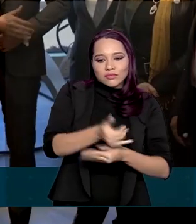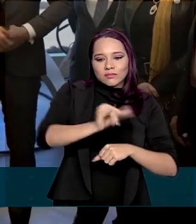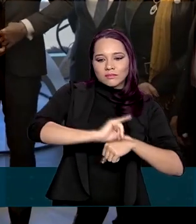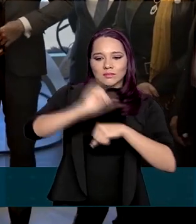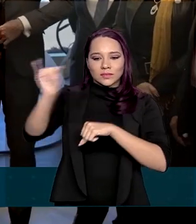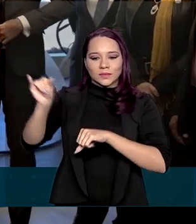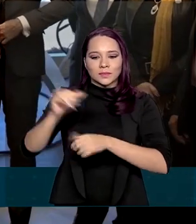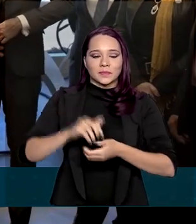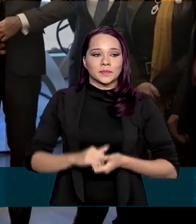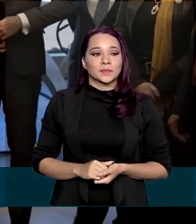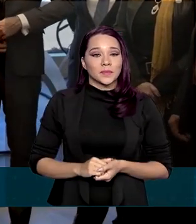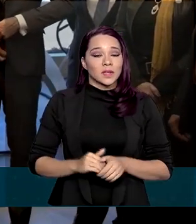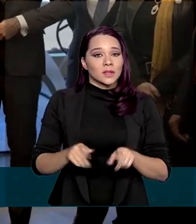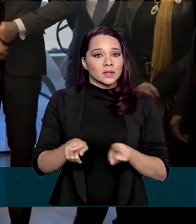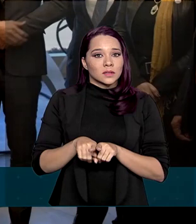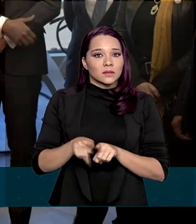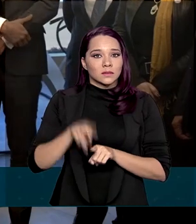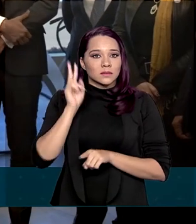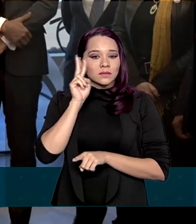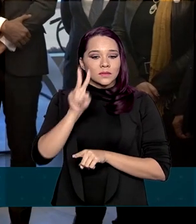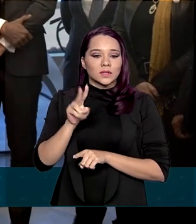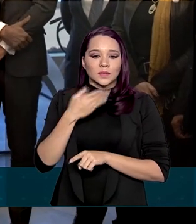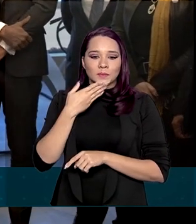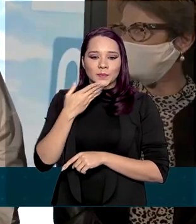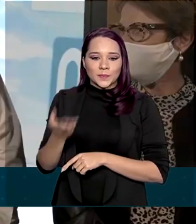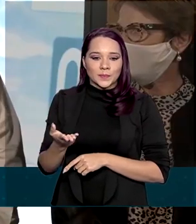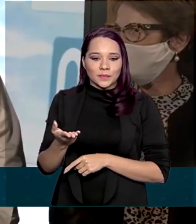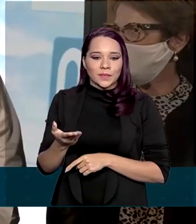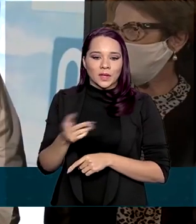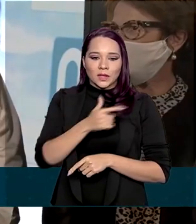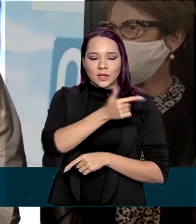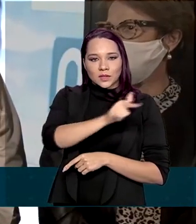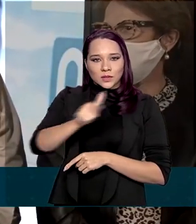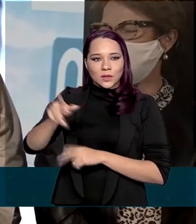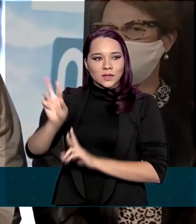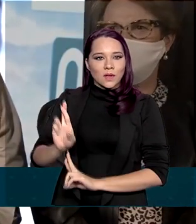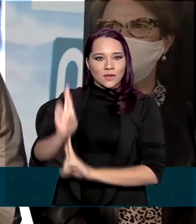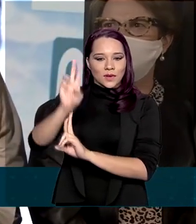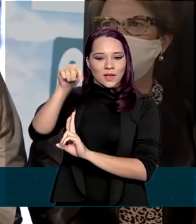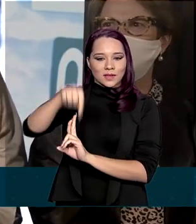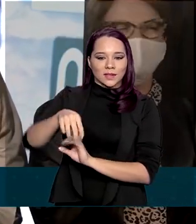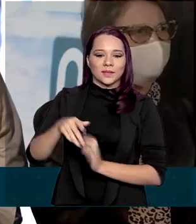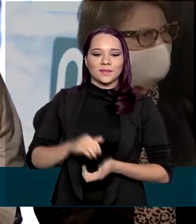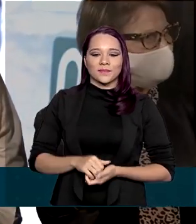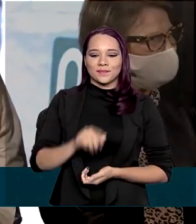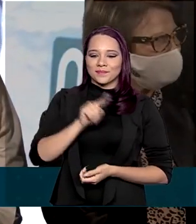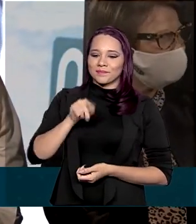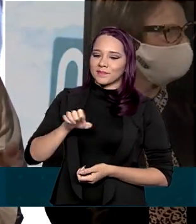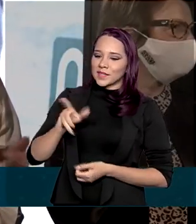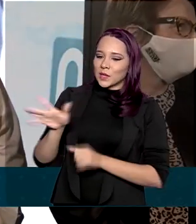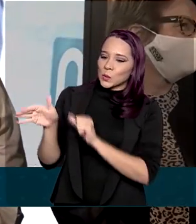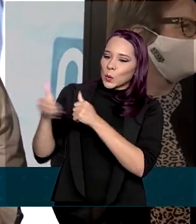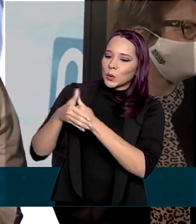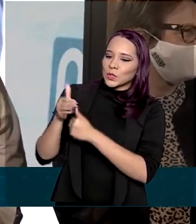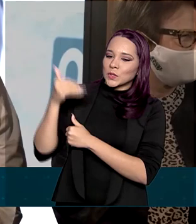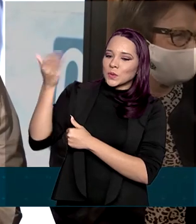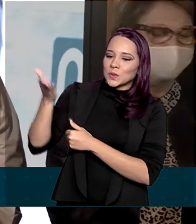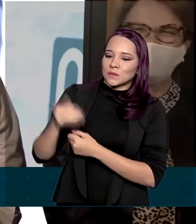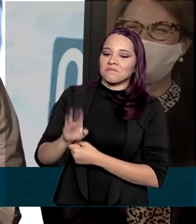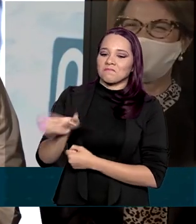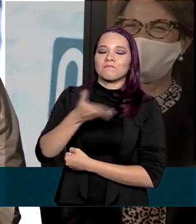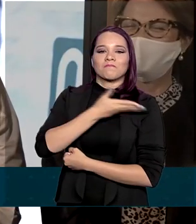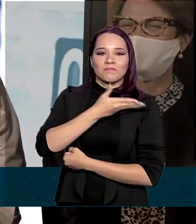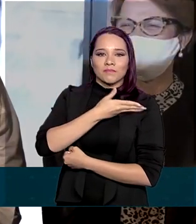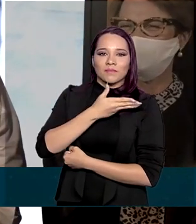Eu vi o empresário Ibanez, também Ibanez, satisfação. Tantas outras autoridades aqui. Zé Múcio está escondido ali atrás, velho colega